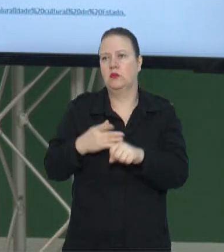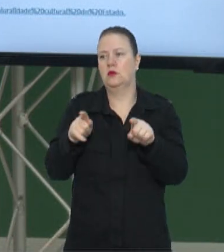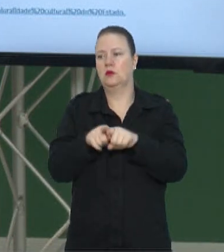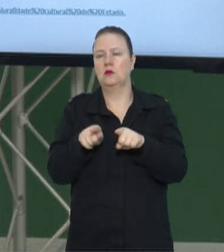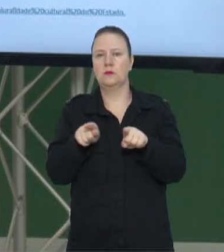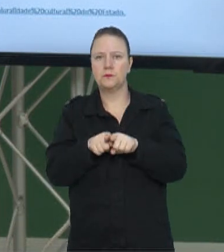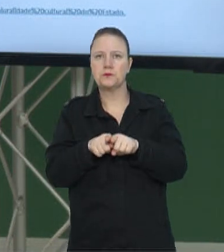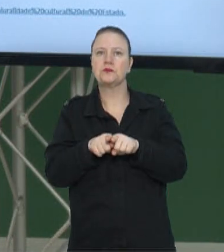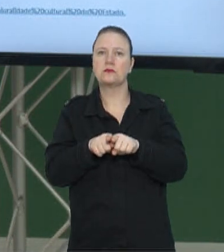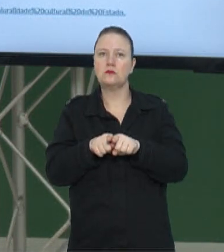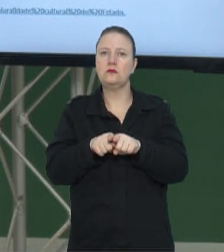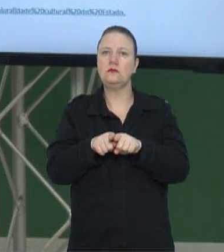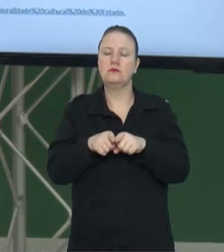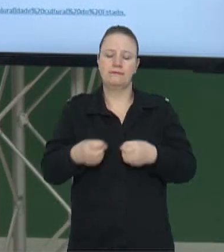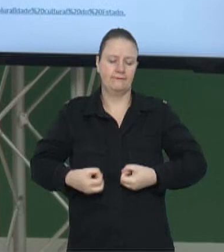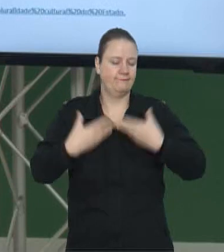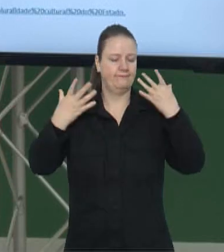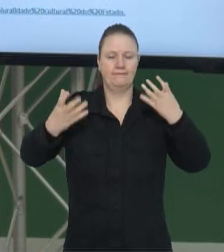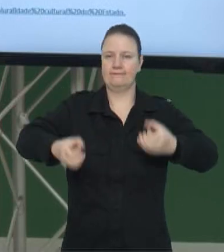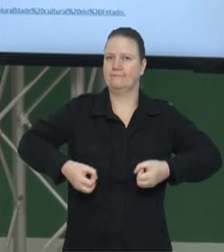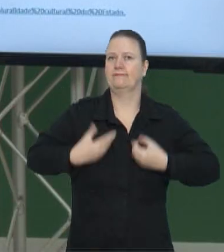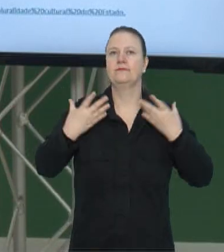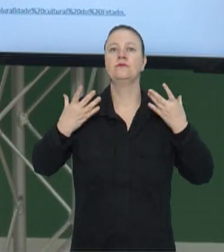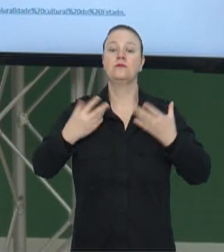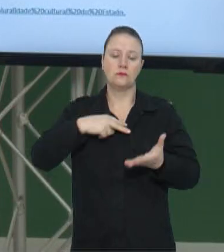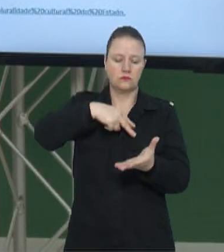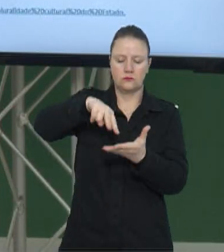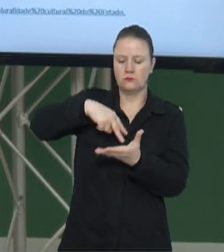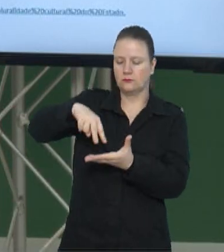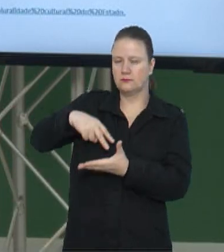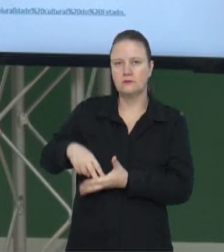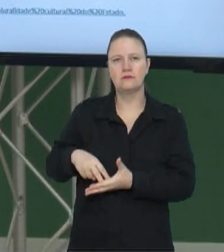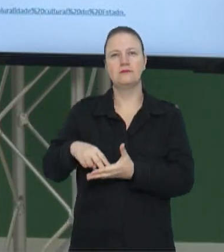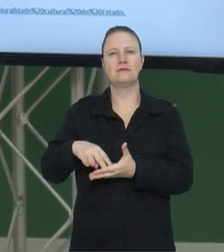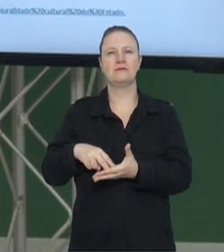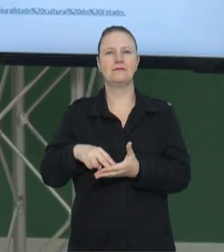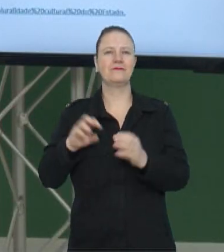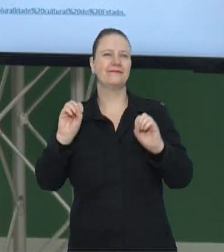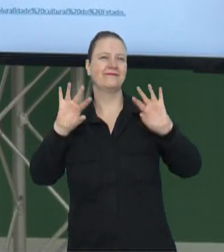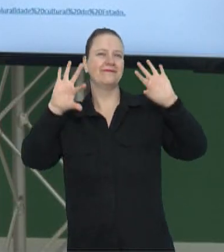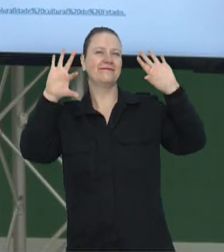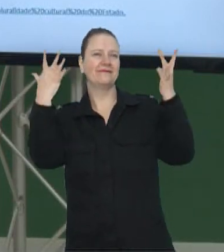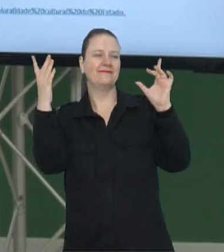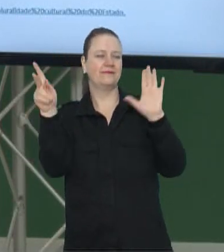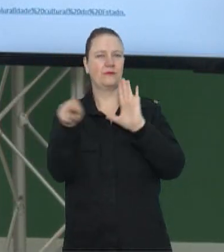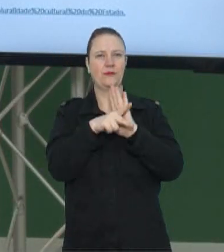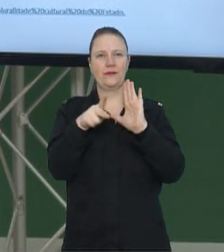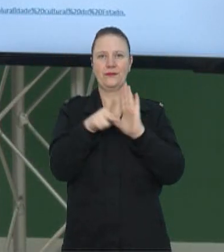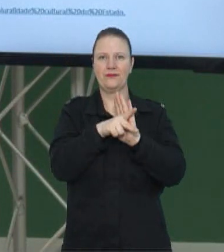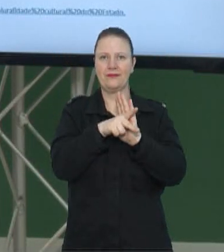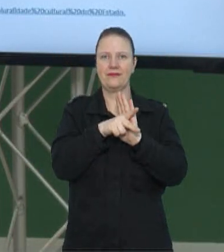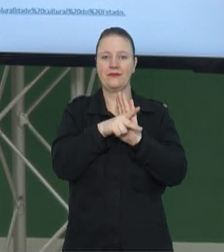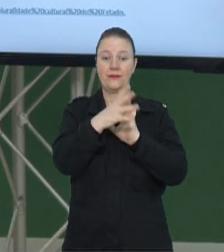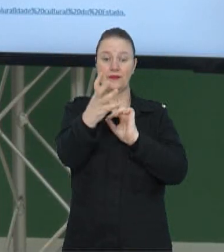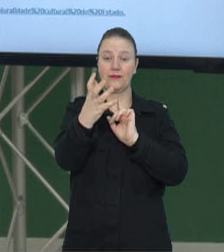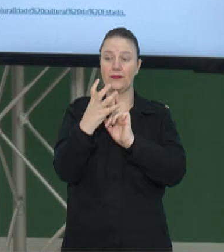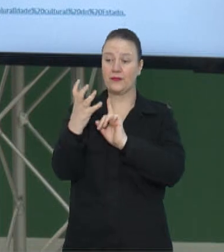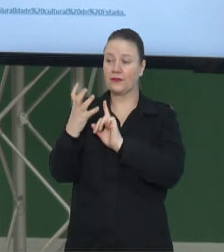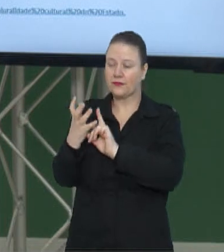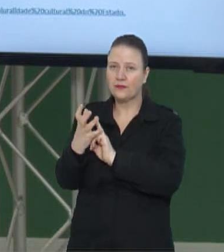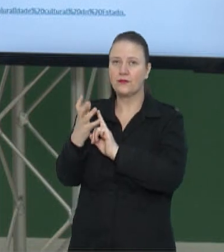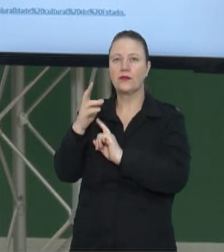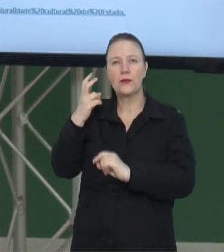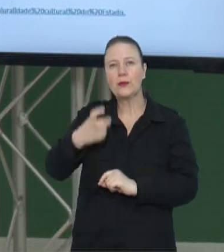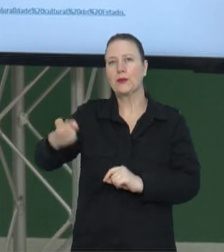geral, as expressões nas danças, nas festas típicas, tudo isso reflete essa diversidade cultural